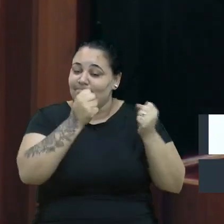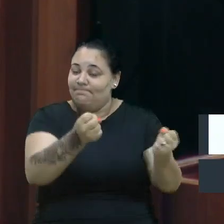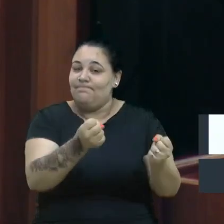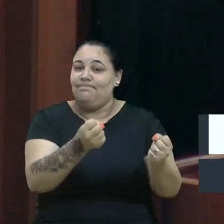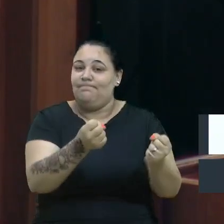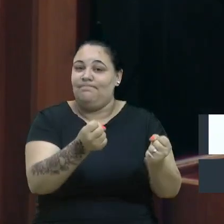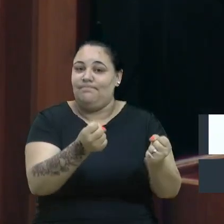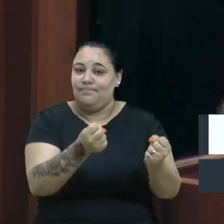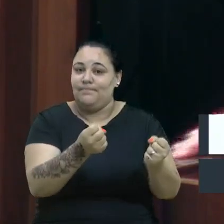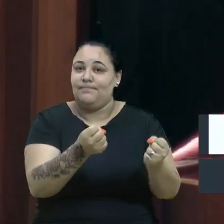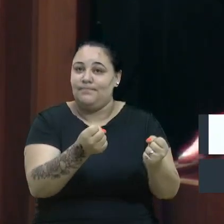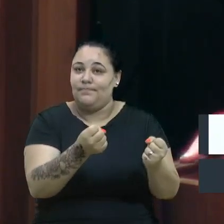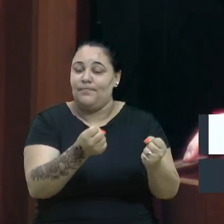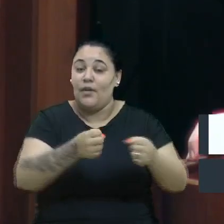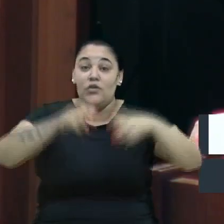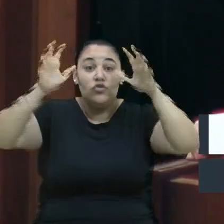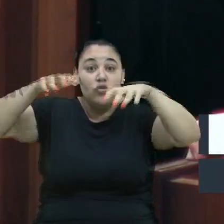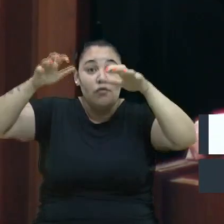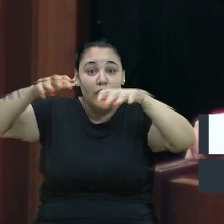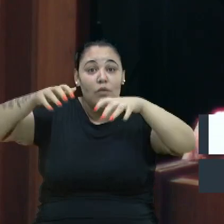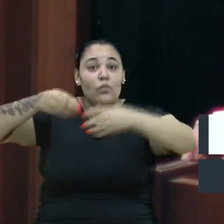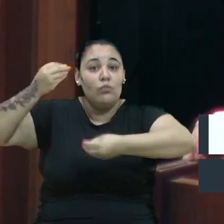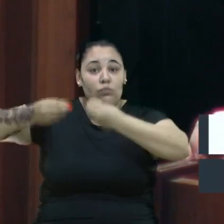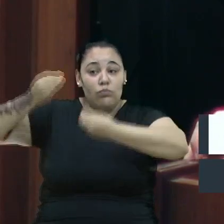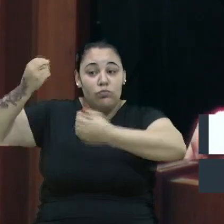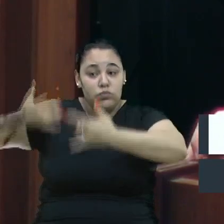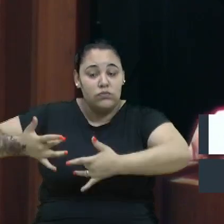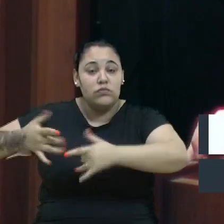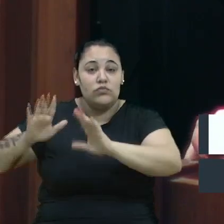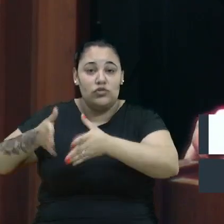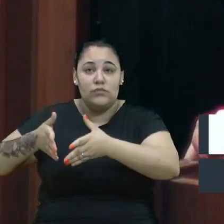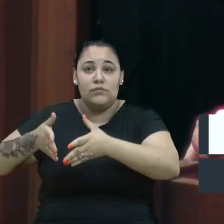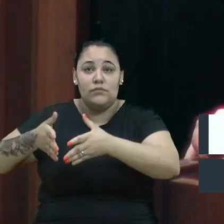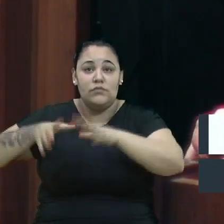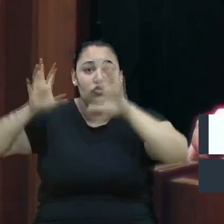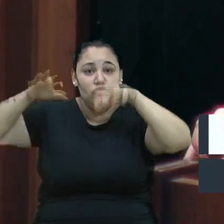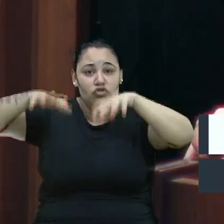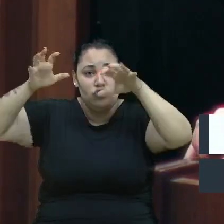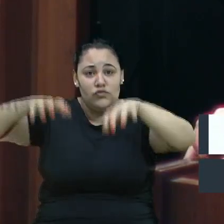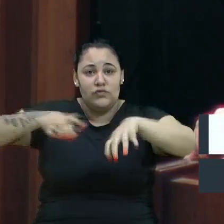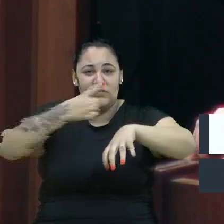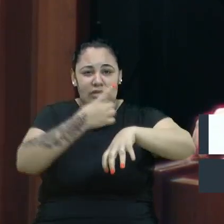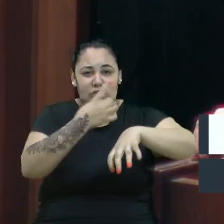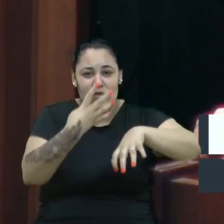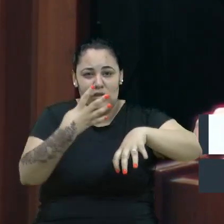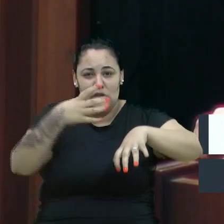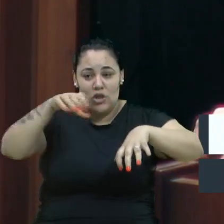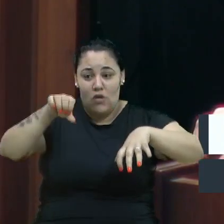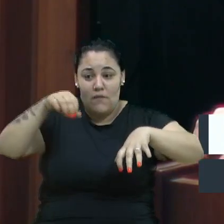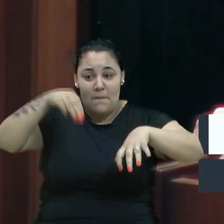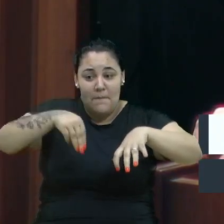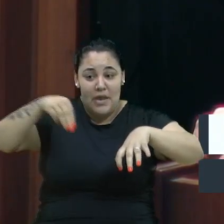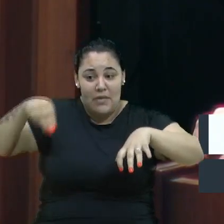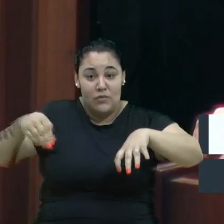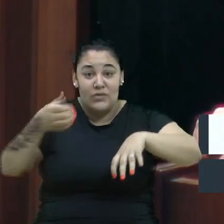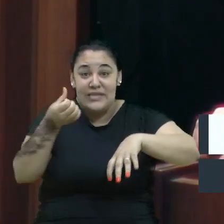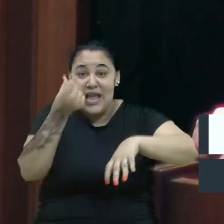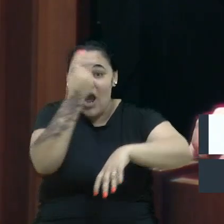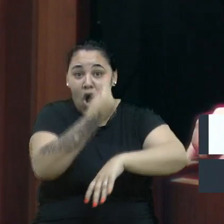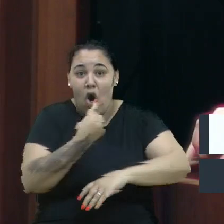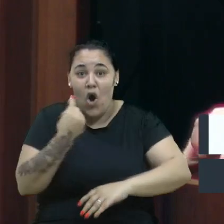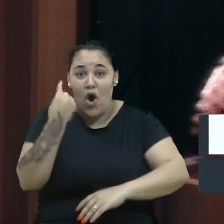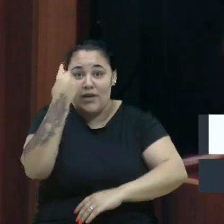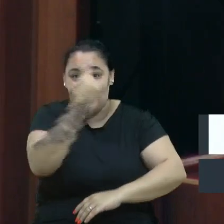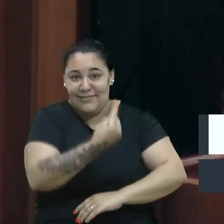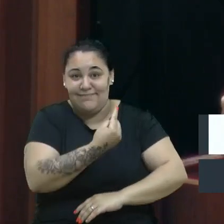Choveu, como falávamos antes aqui no início da sessão, 149 milímetros em 6 horas, de sexta